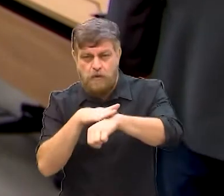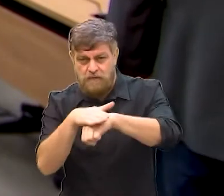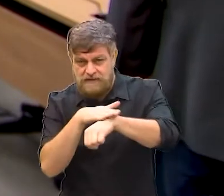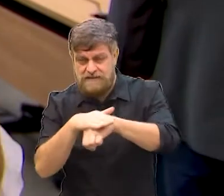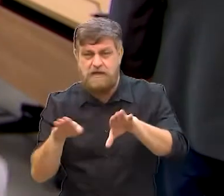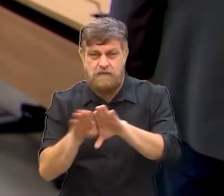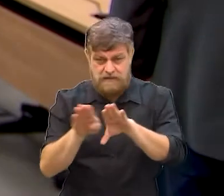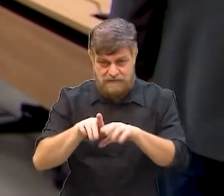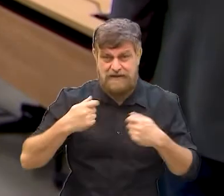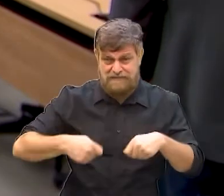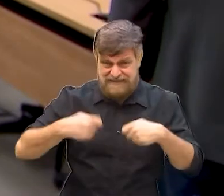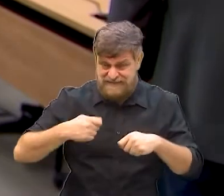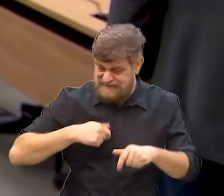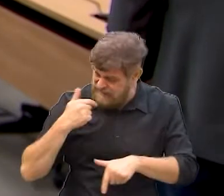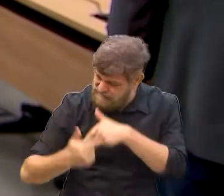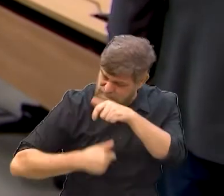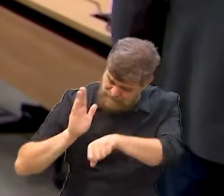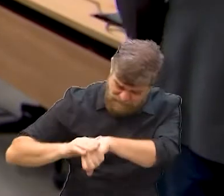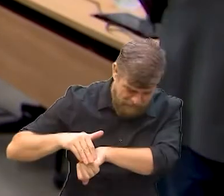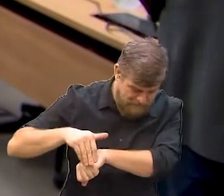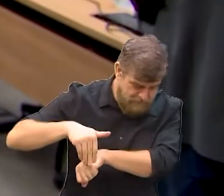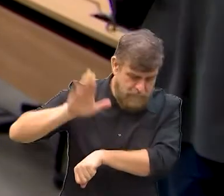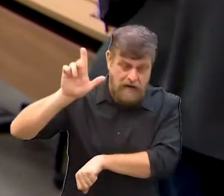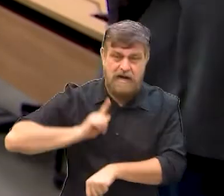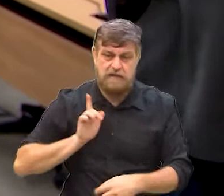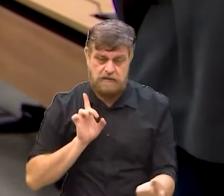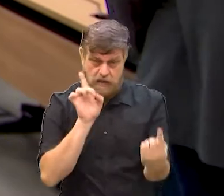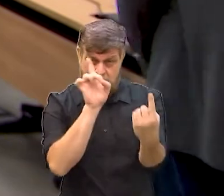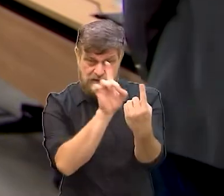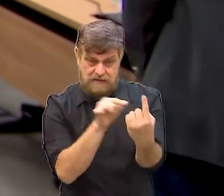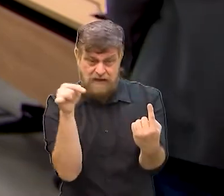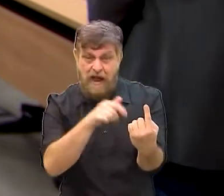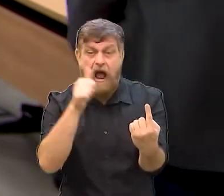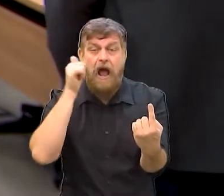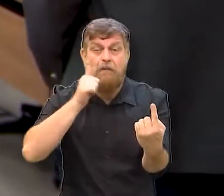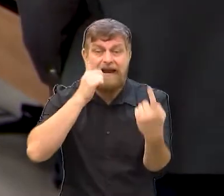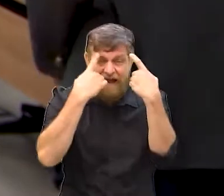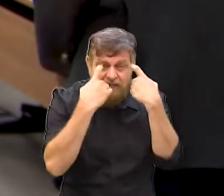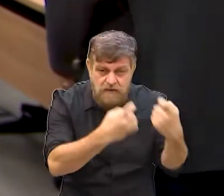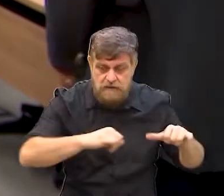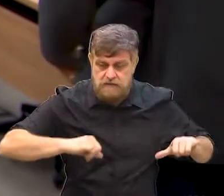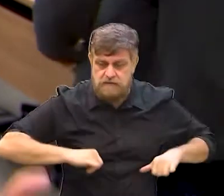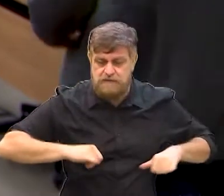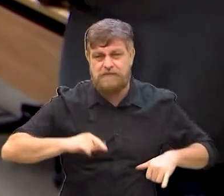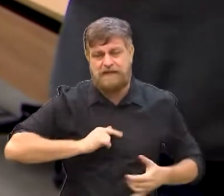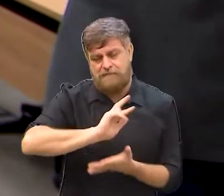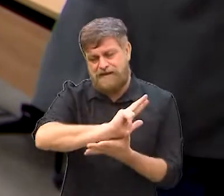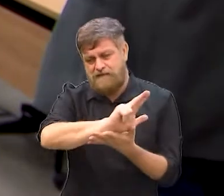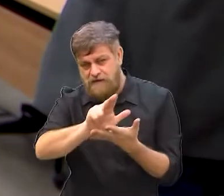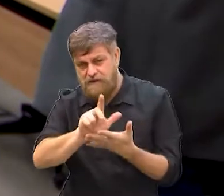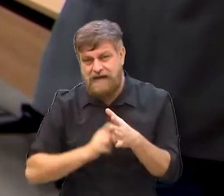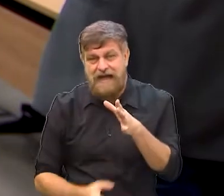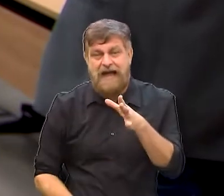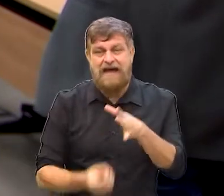sobre a necessidade da ampliação dos serviços, né? Os serviços que atendem as mulheres em situação de violência, como o